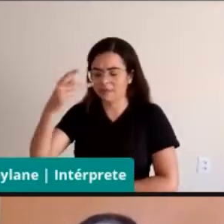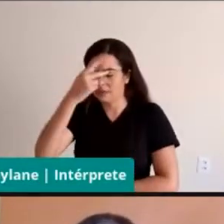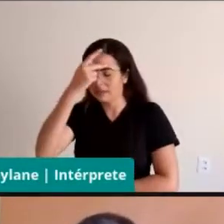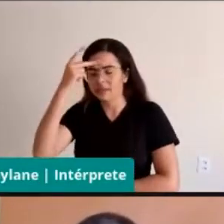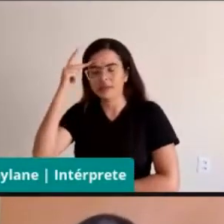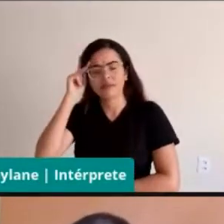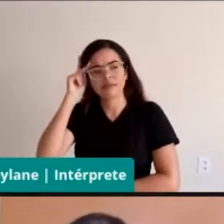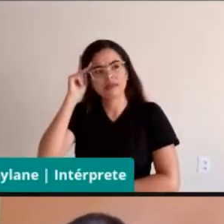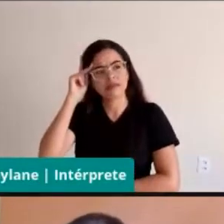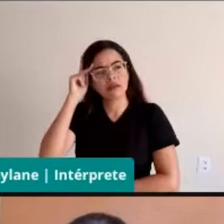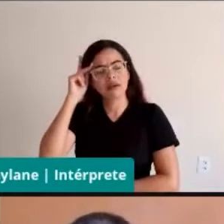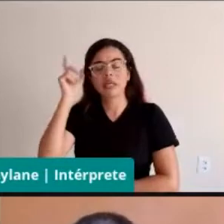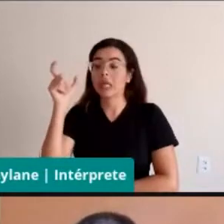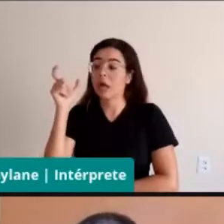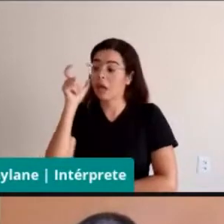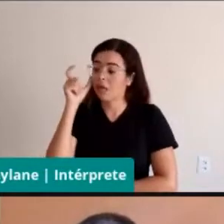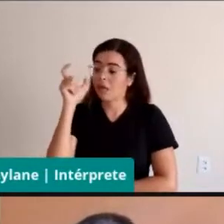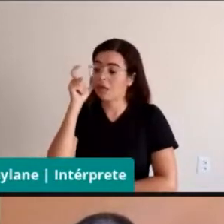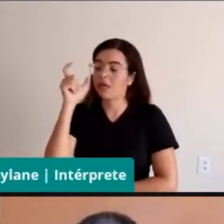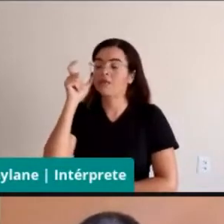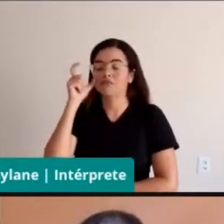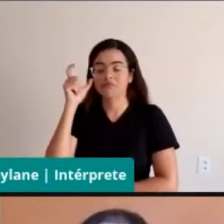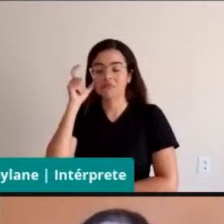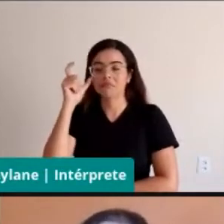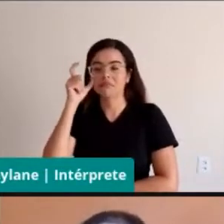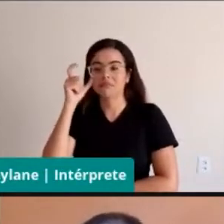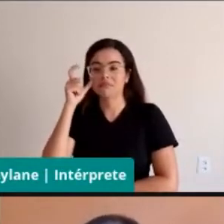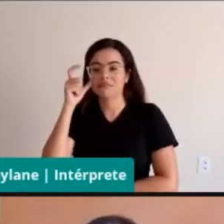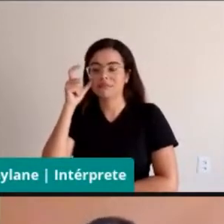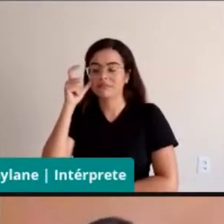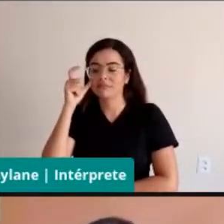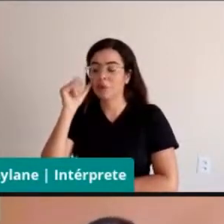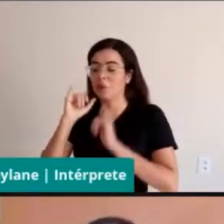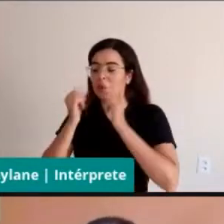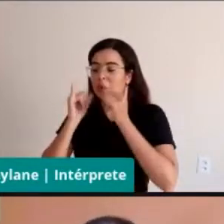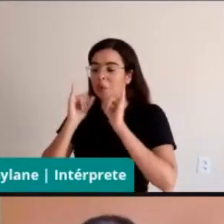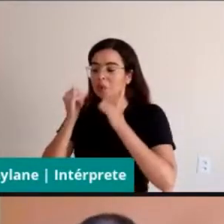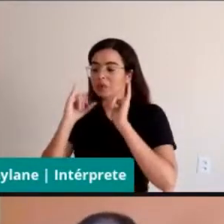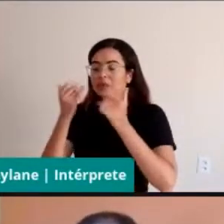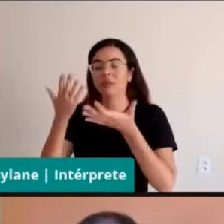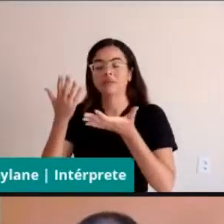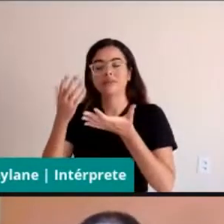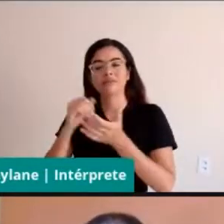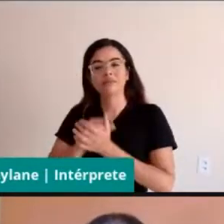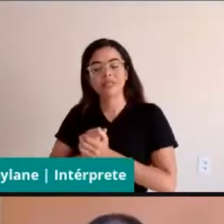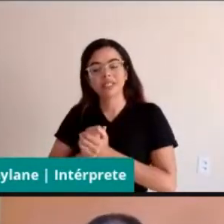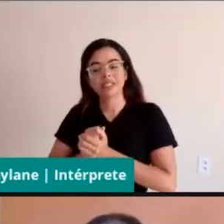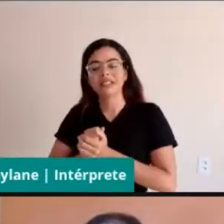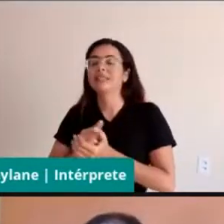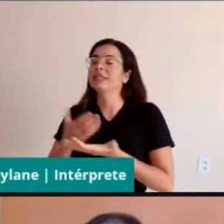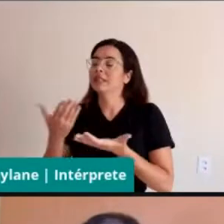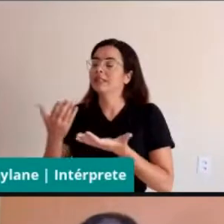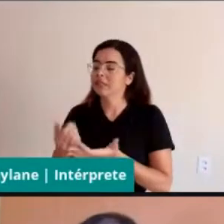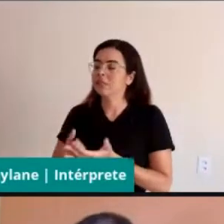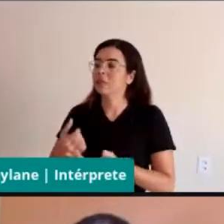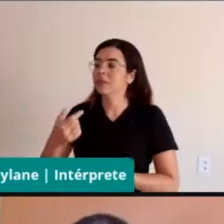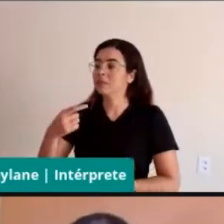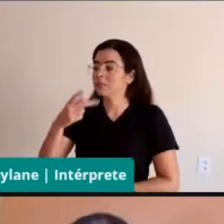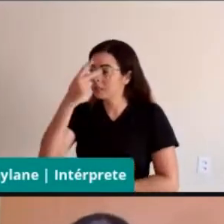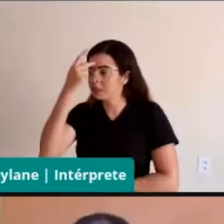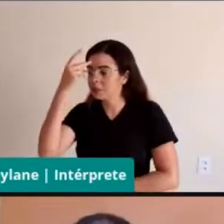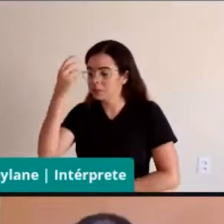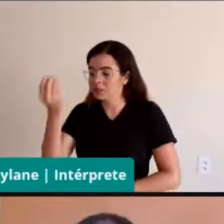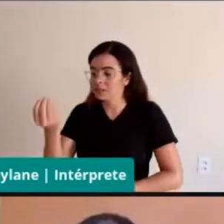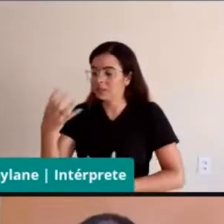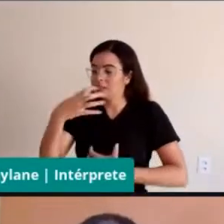mais interessadas no que estava sendo contado. E com isso, elas também, ao se sentirem parte da